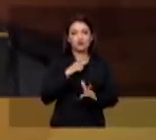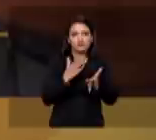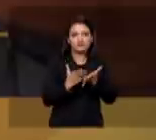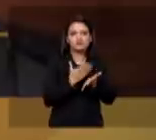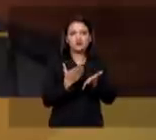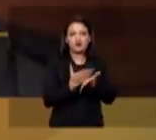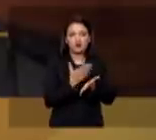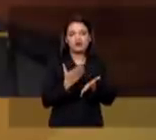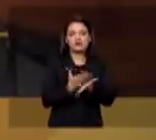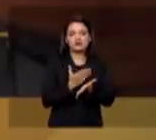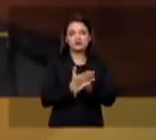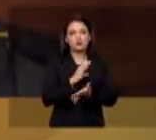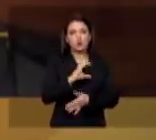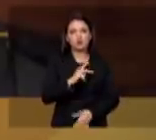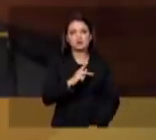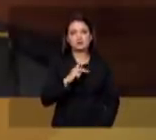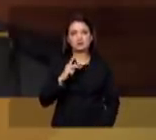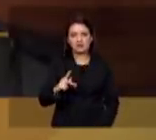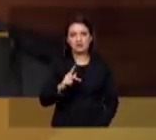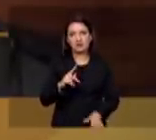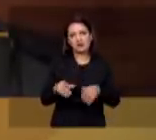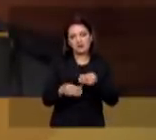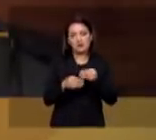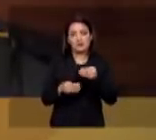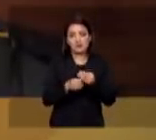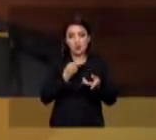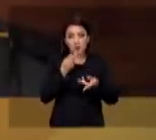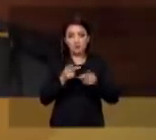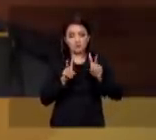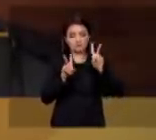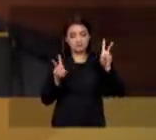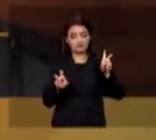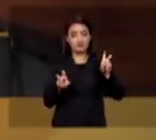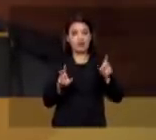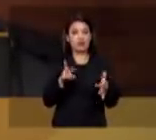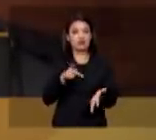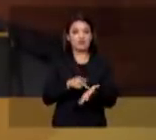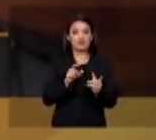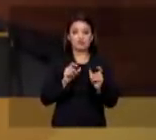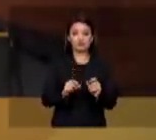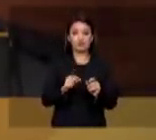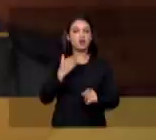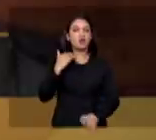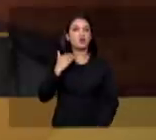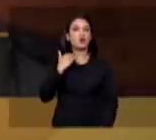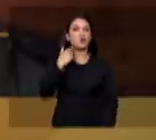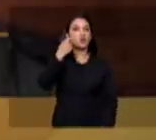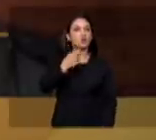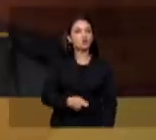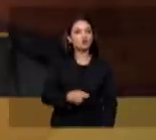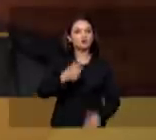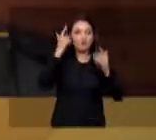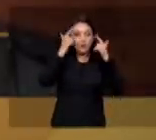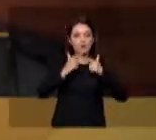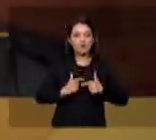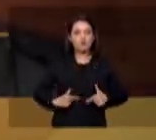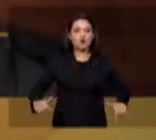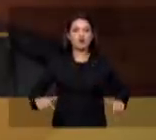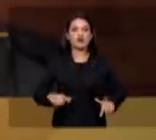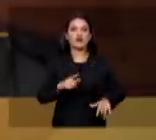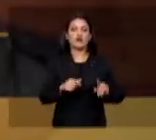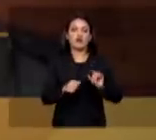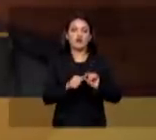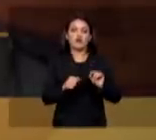Processo Penal e Jurisprudência. Abro aspas. Na realidade, a imparcialidade do juiz é requisito de validade